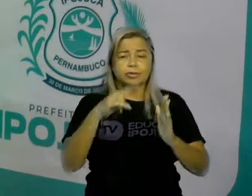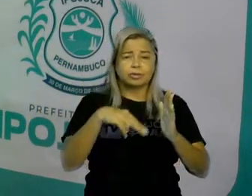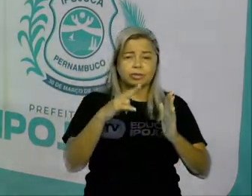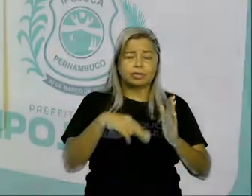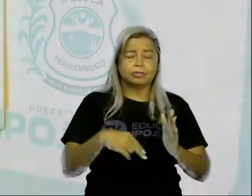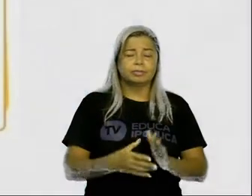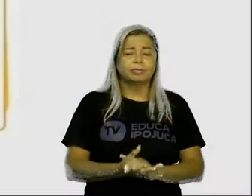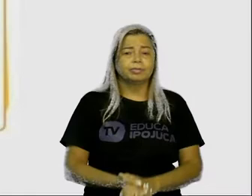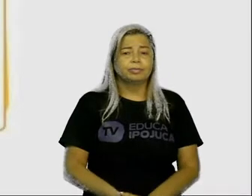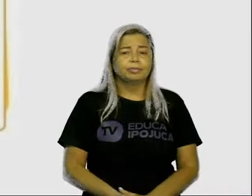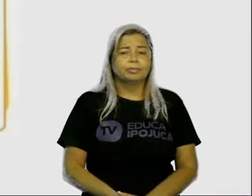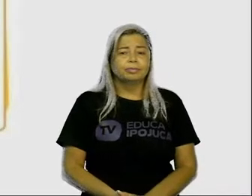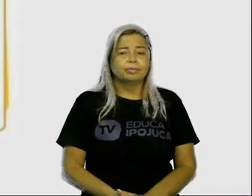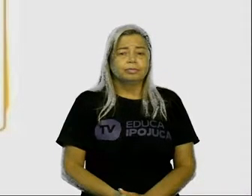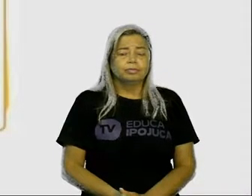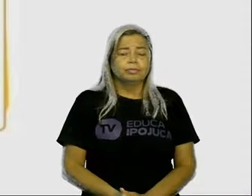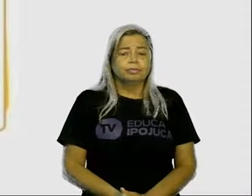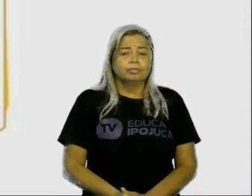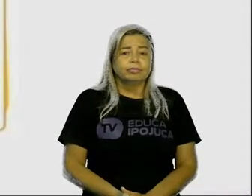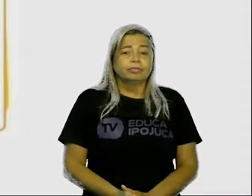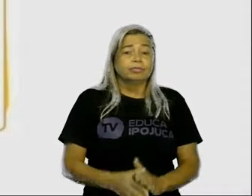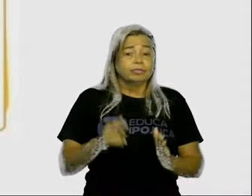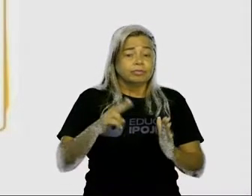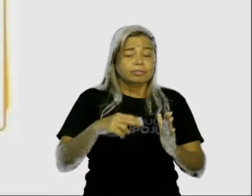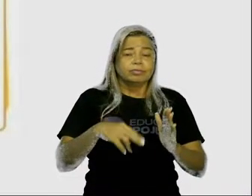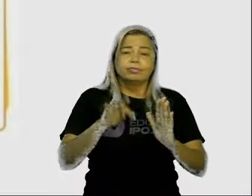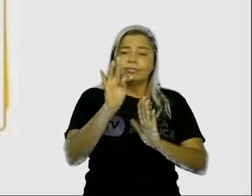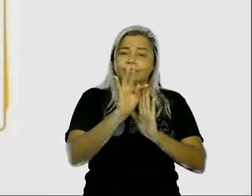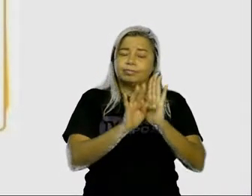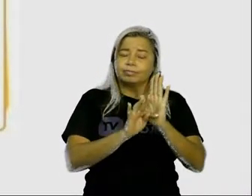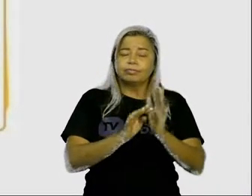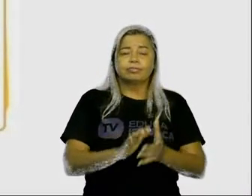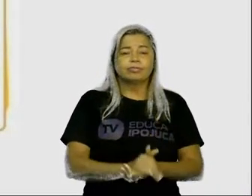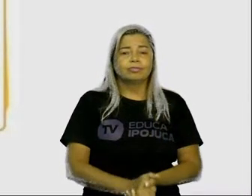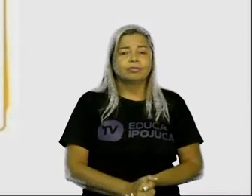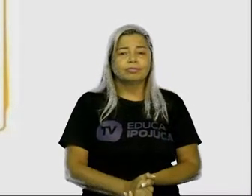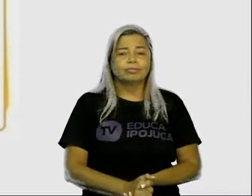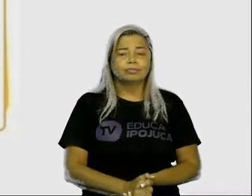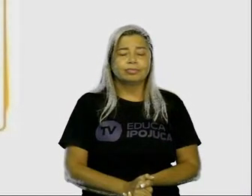aqui? Vamos ler este texto. Veja só.